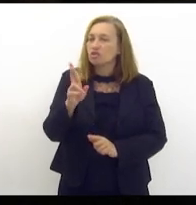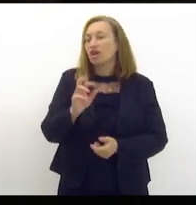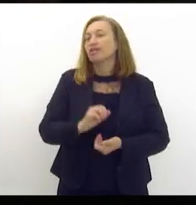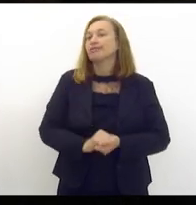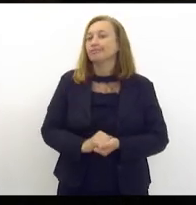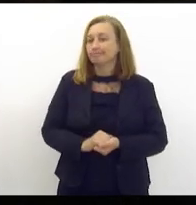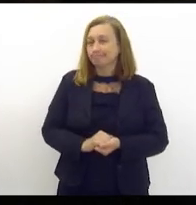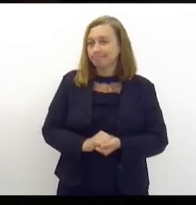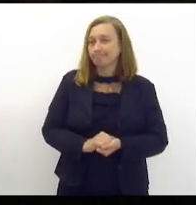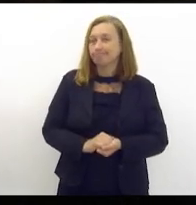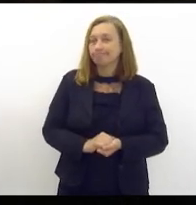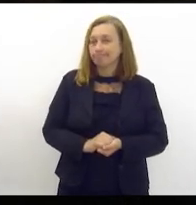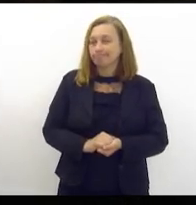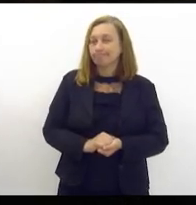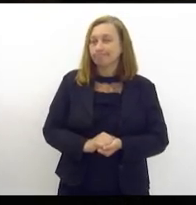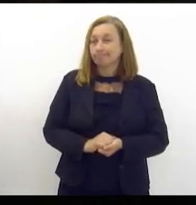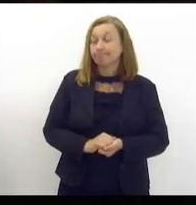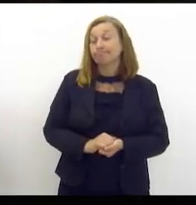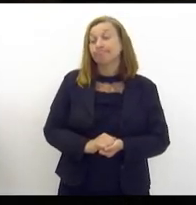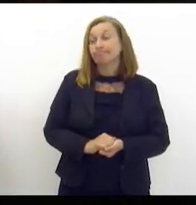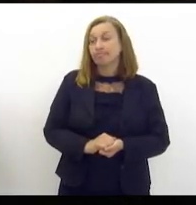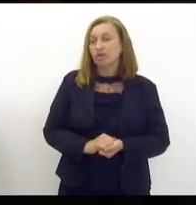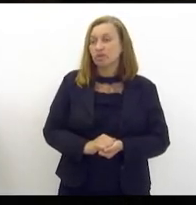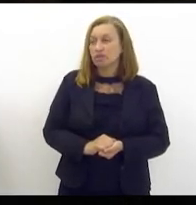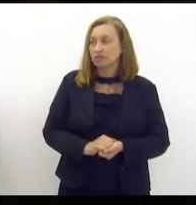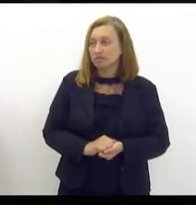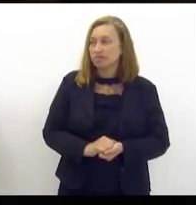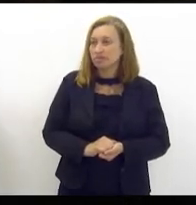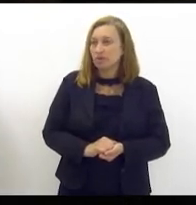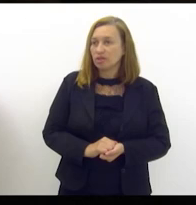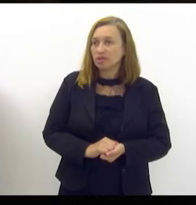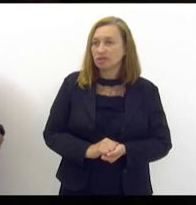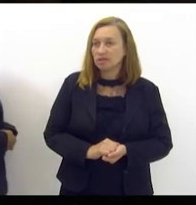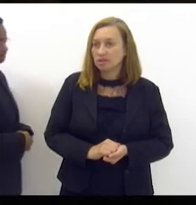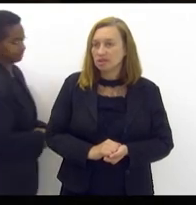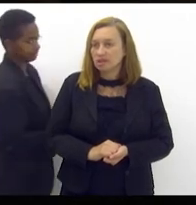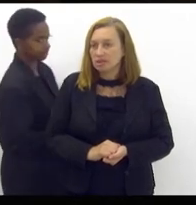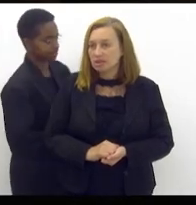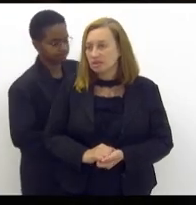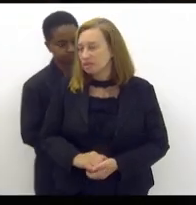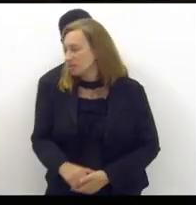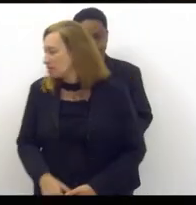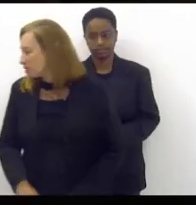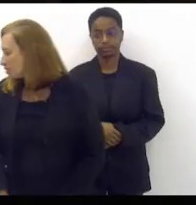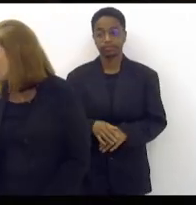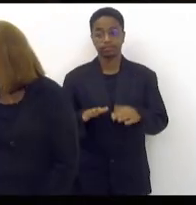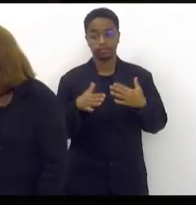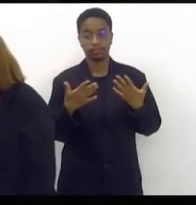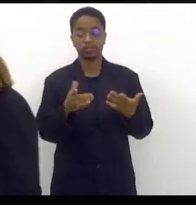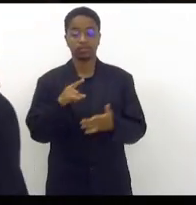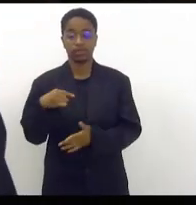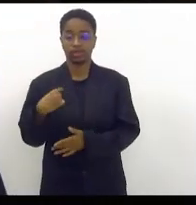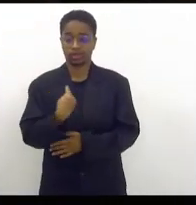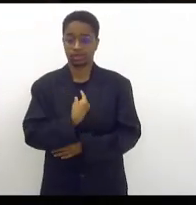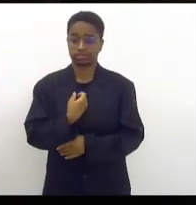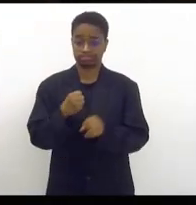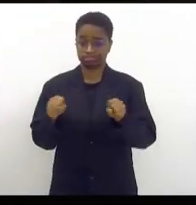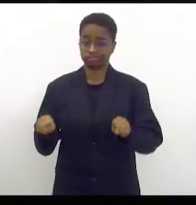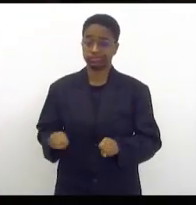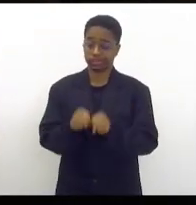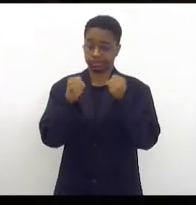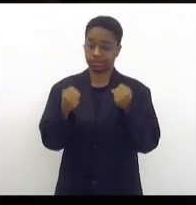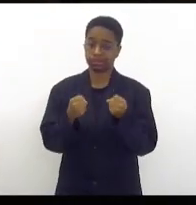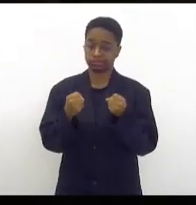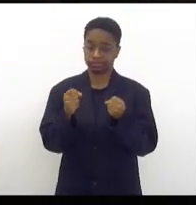reais. E que, dessa forma, nós vamos quebrar. As palavras foram do